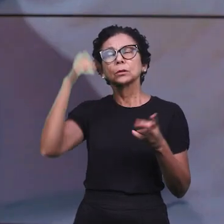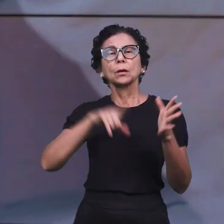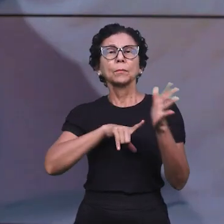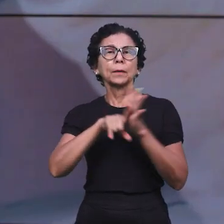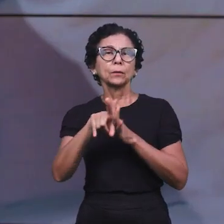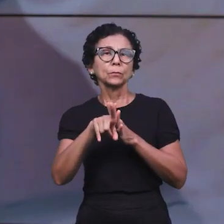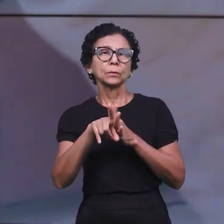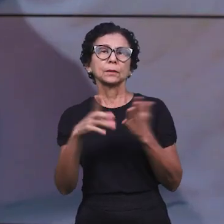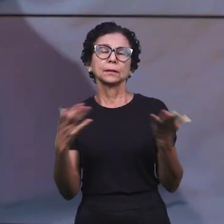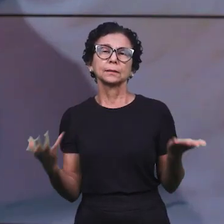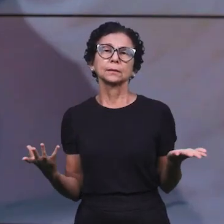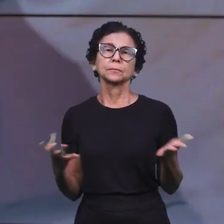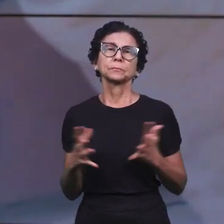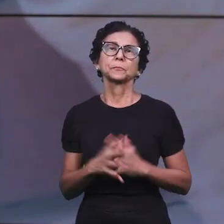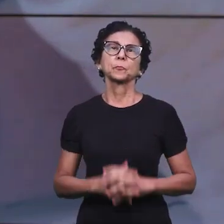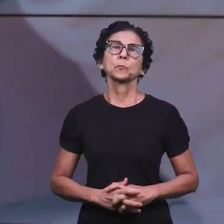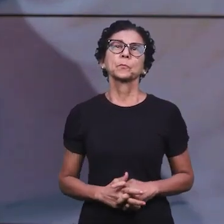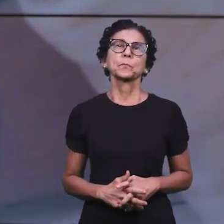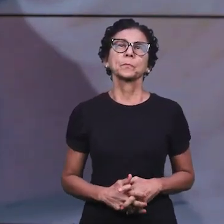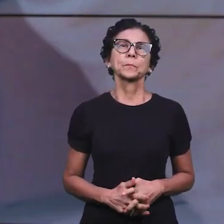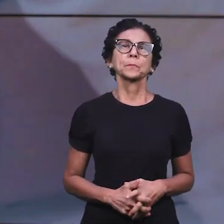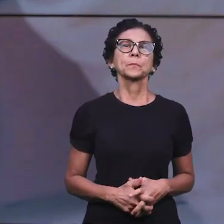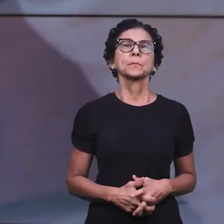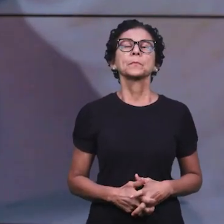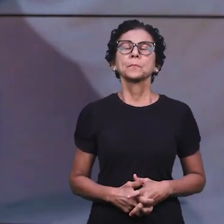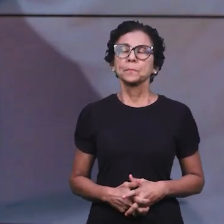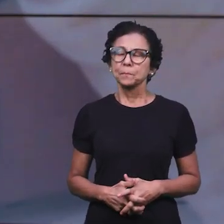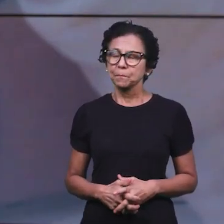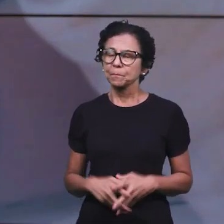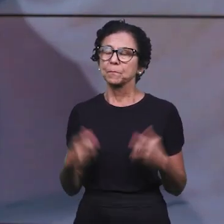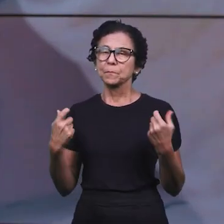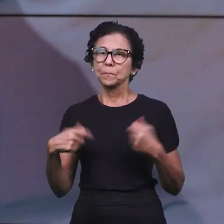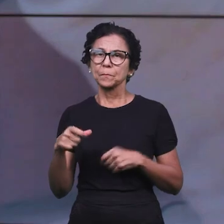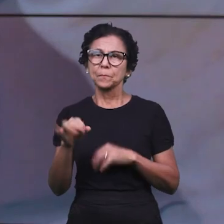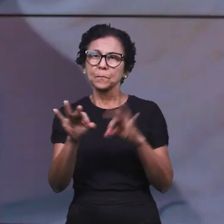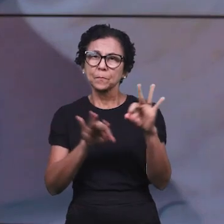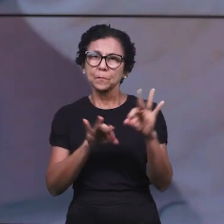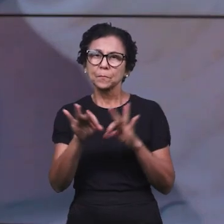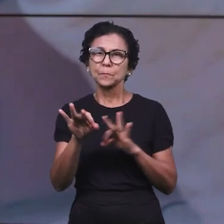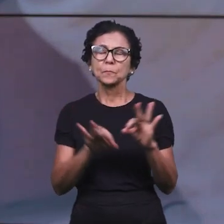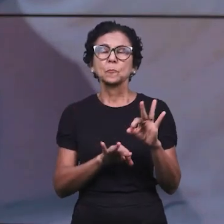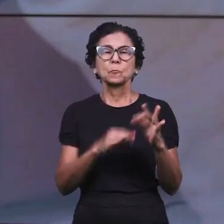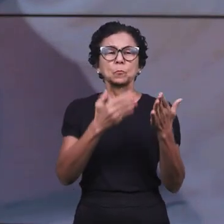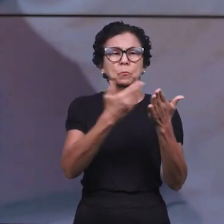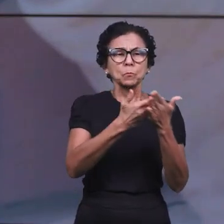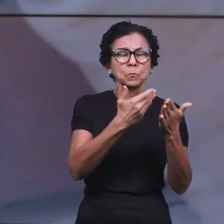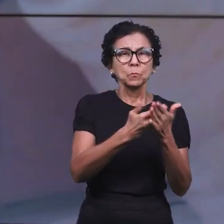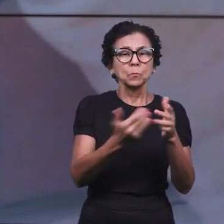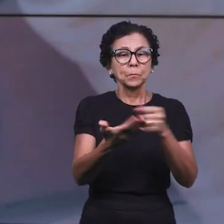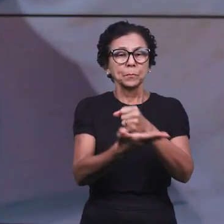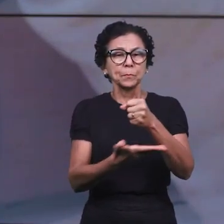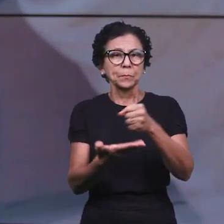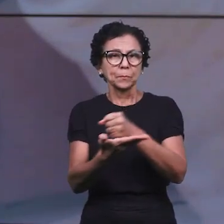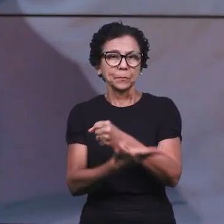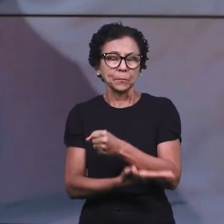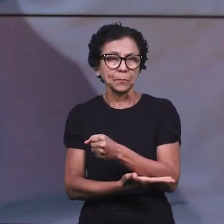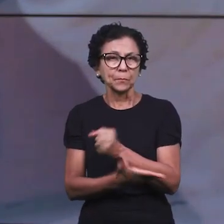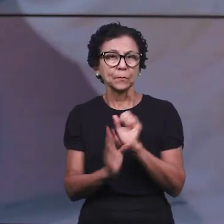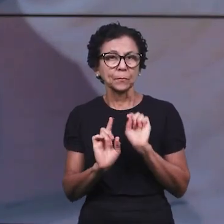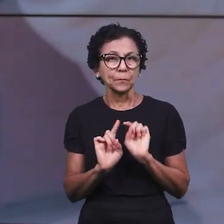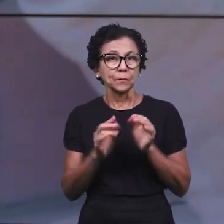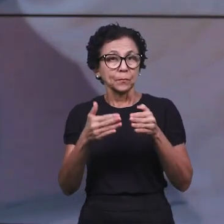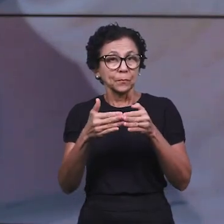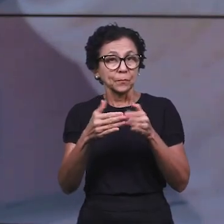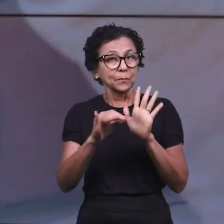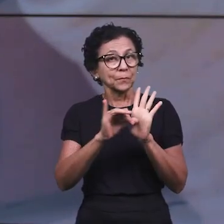bem? Então, tenha um plano de estudos básico, contemplando o conteúdo do seu edital e